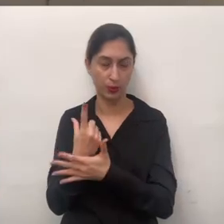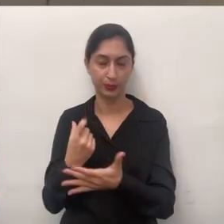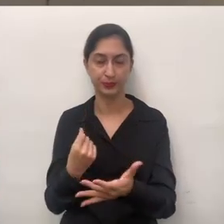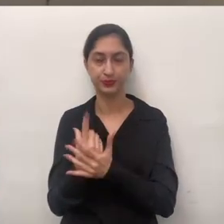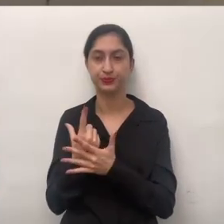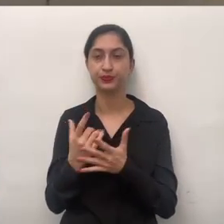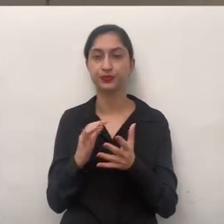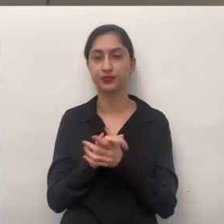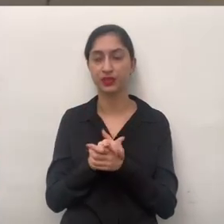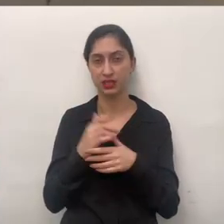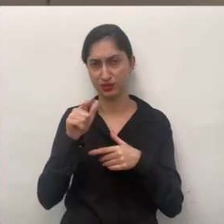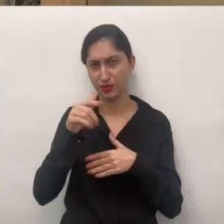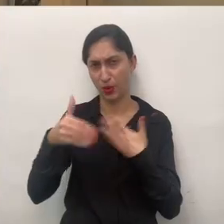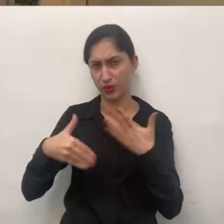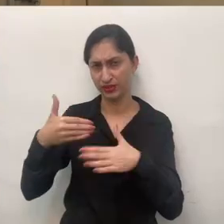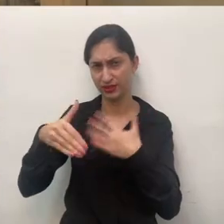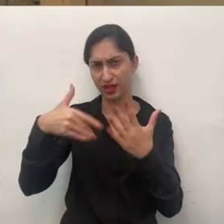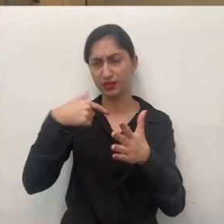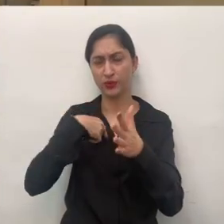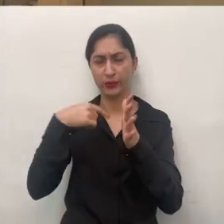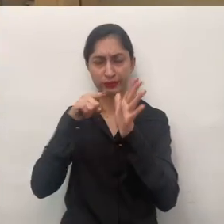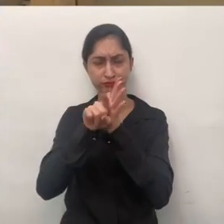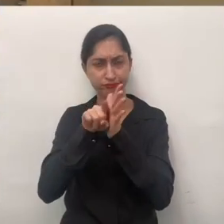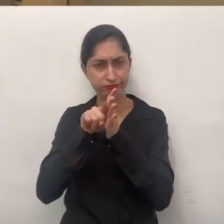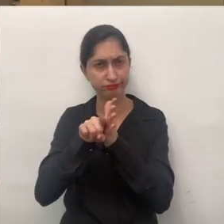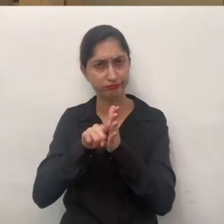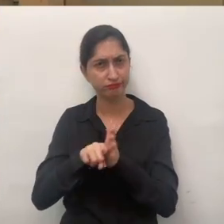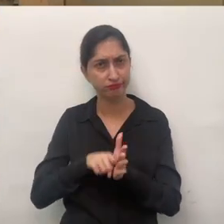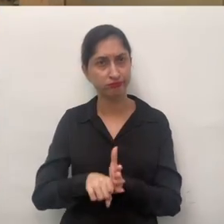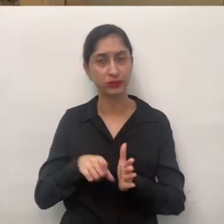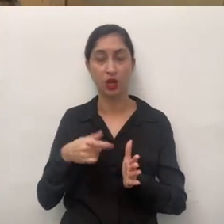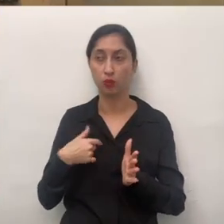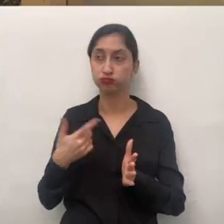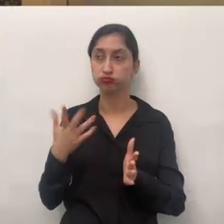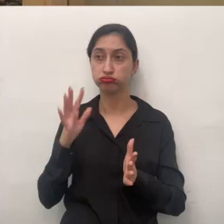comprei, né? Durante esse processo de pesquisa.